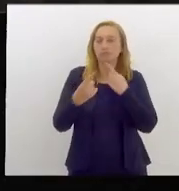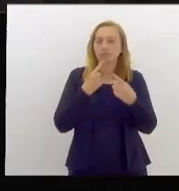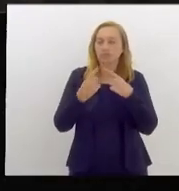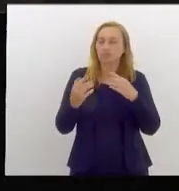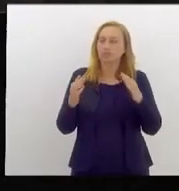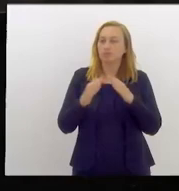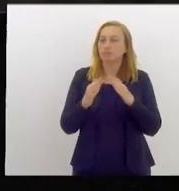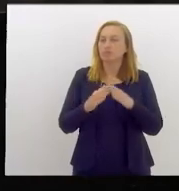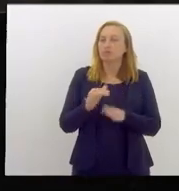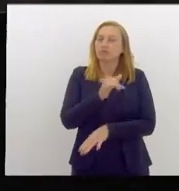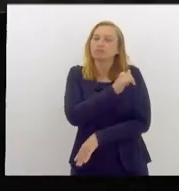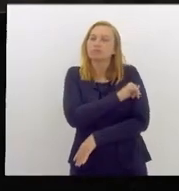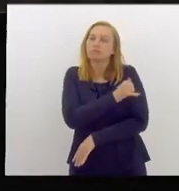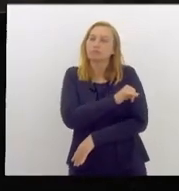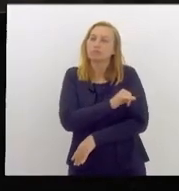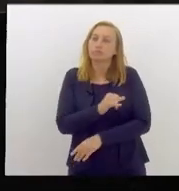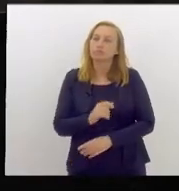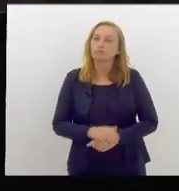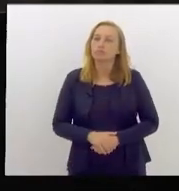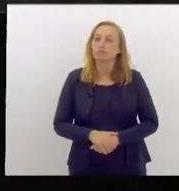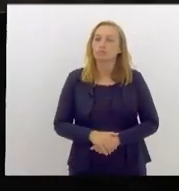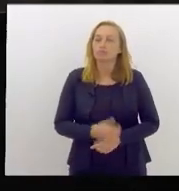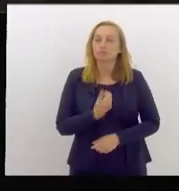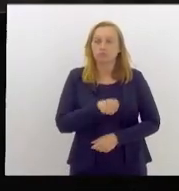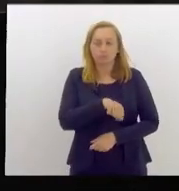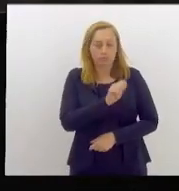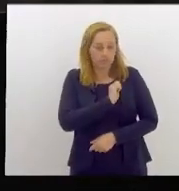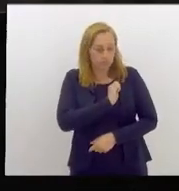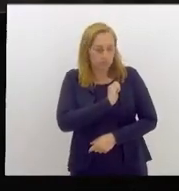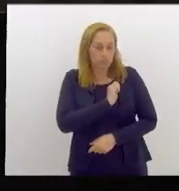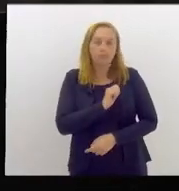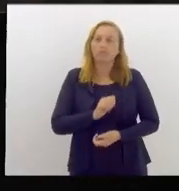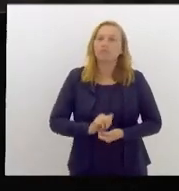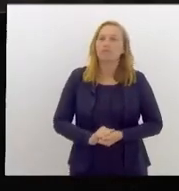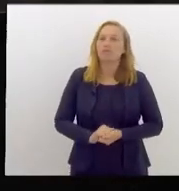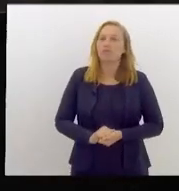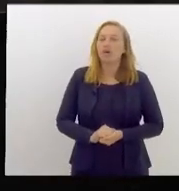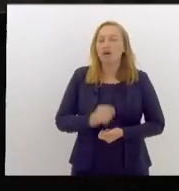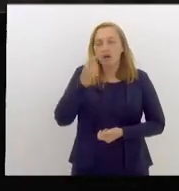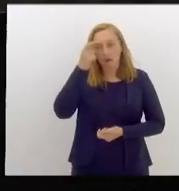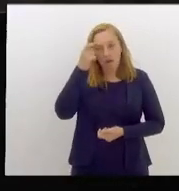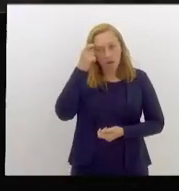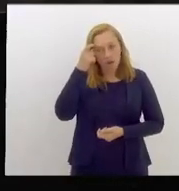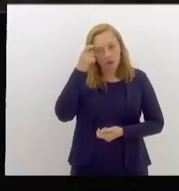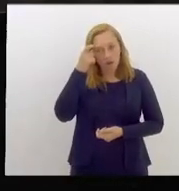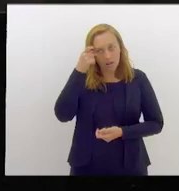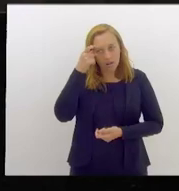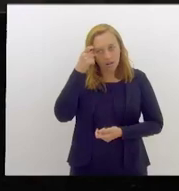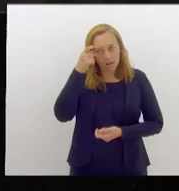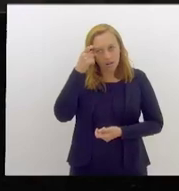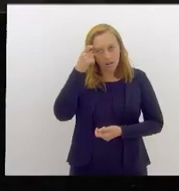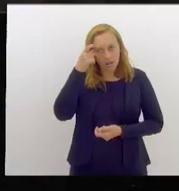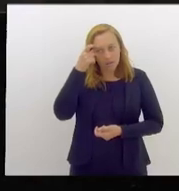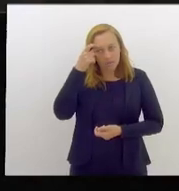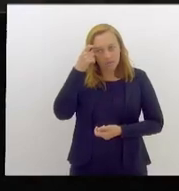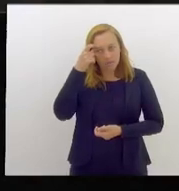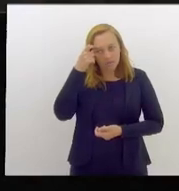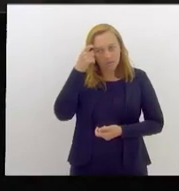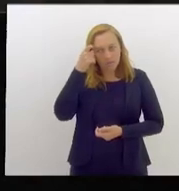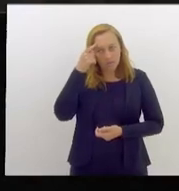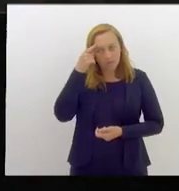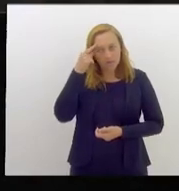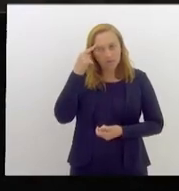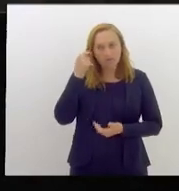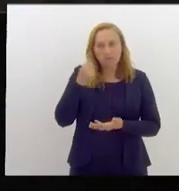que o Rio de Janeiro se encontra no regime de recuperação fiscal portanto todo momento nos é